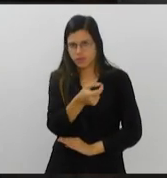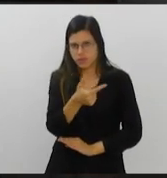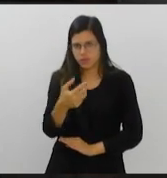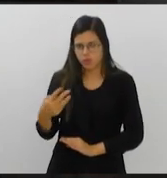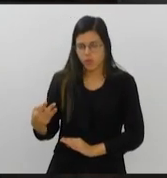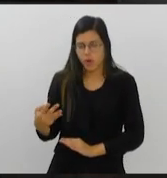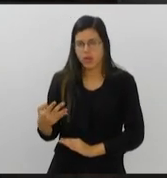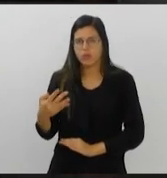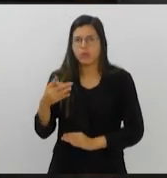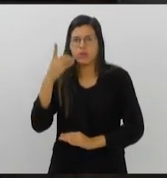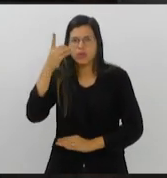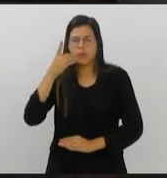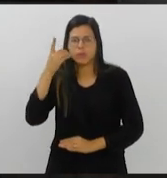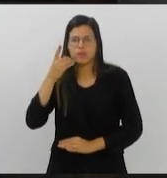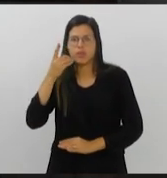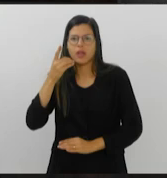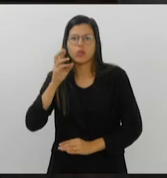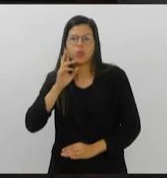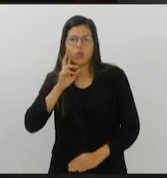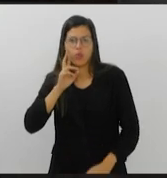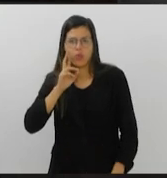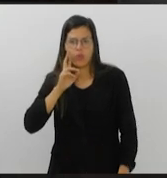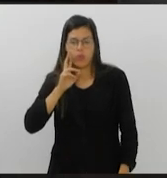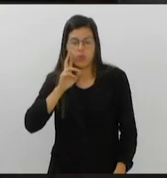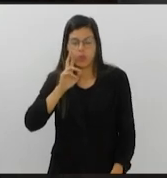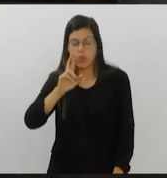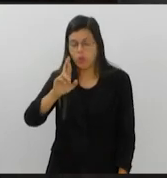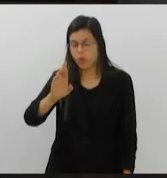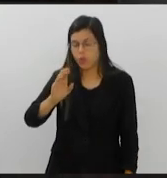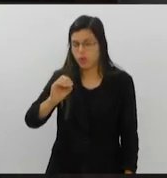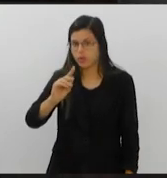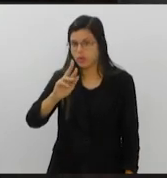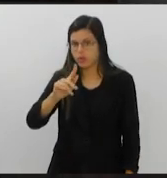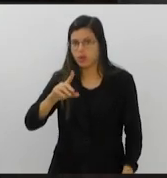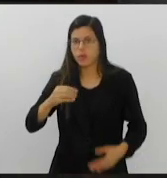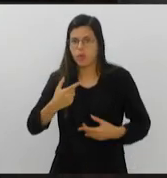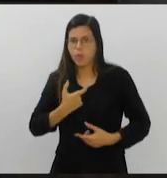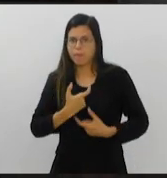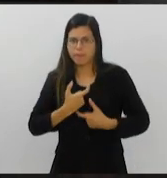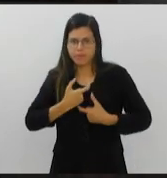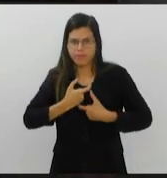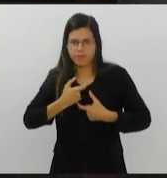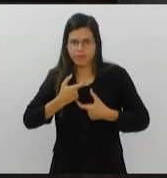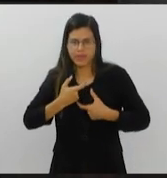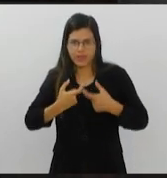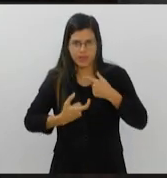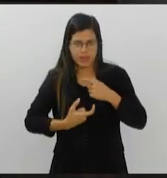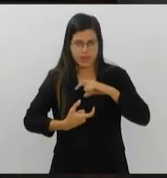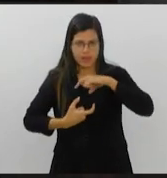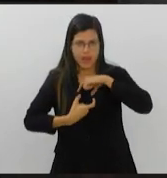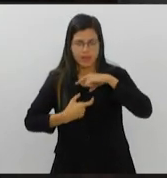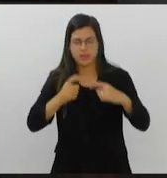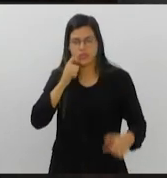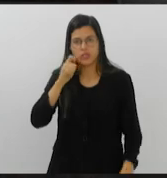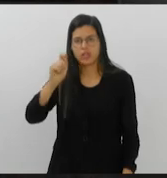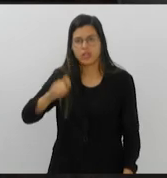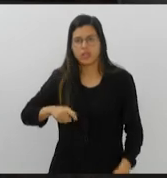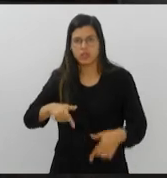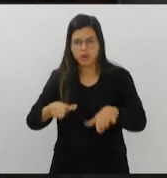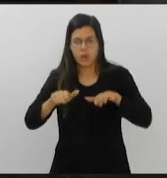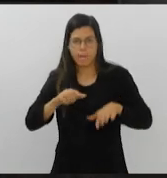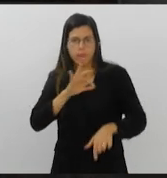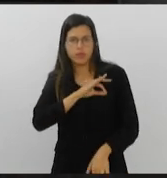852/2024, de autoria do deputado Rodrigo Bacelar, que concede medalha Tiradentes, respectivo diploma, ao policial